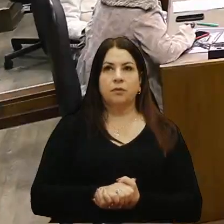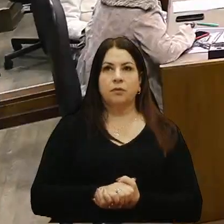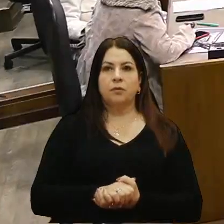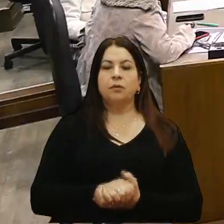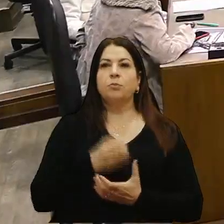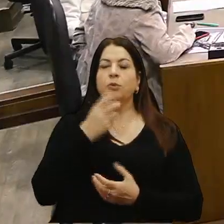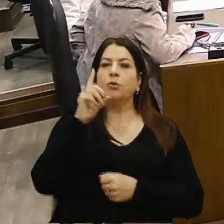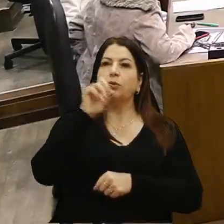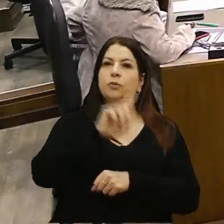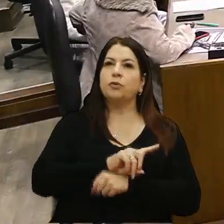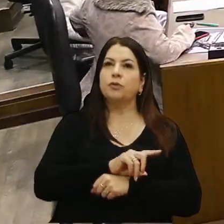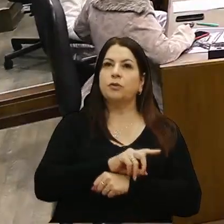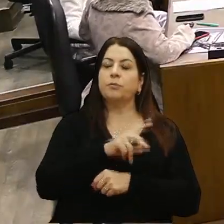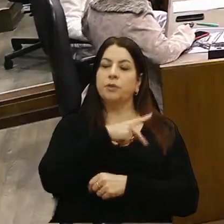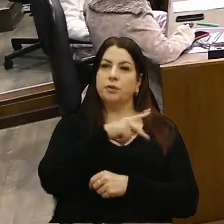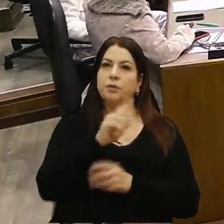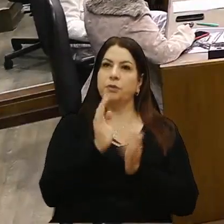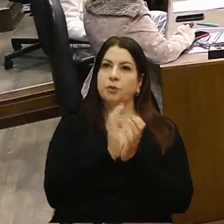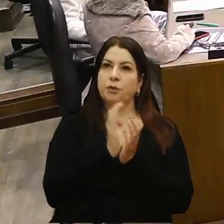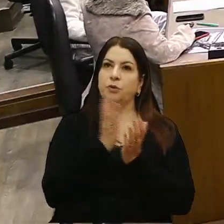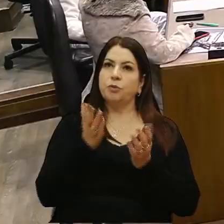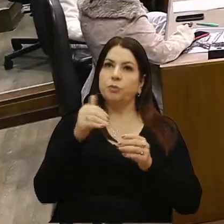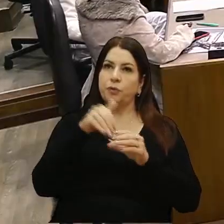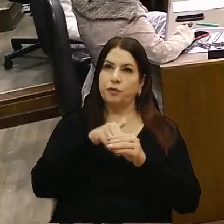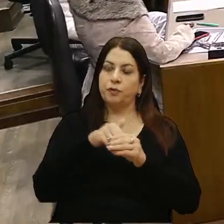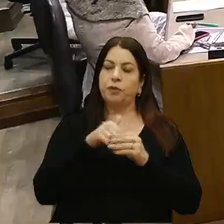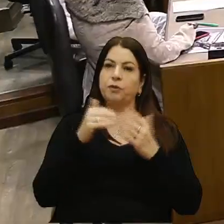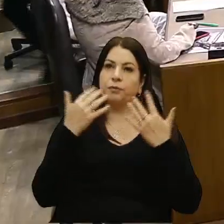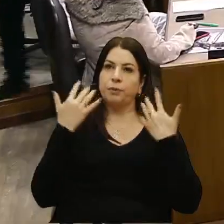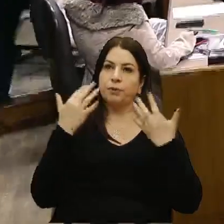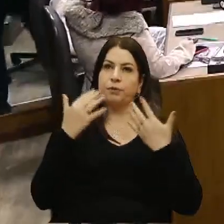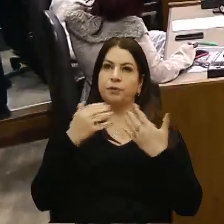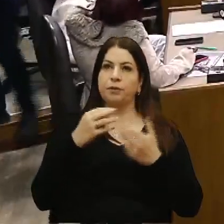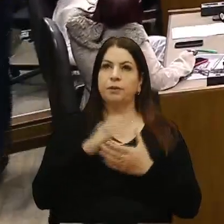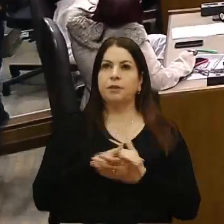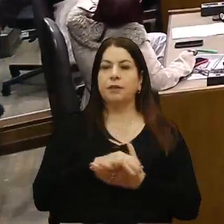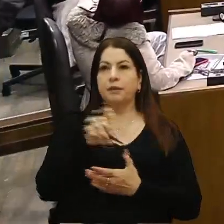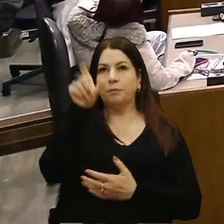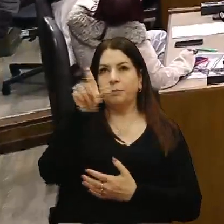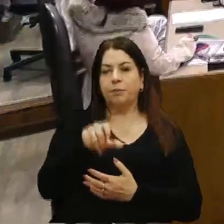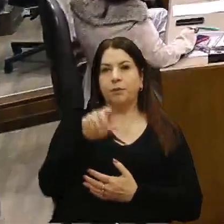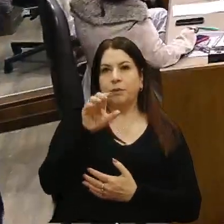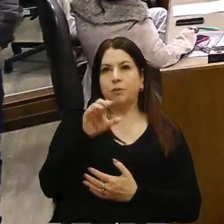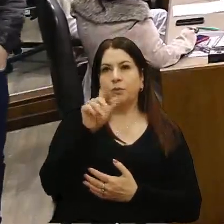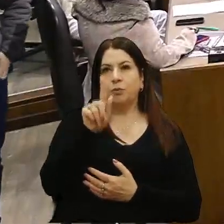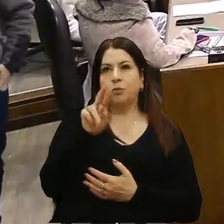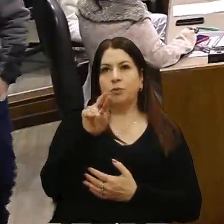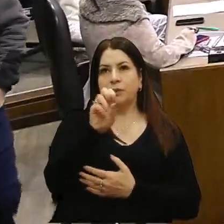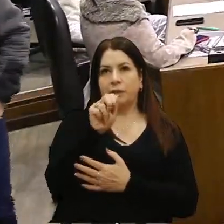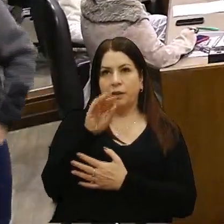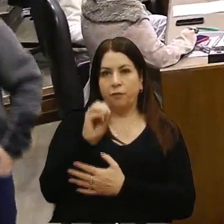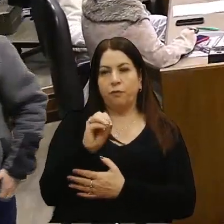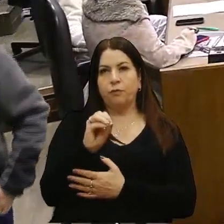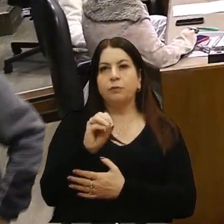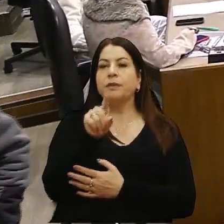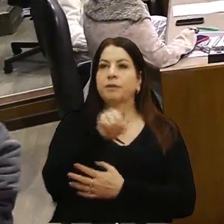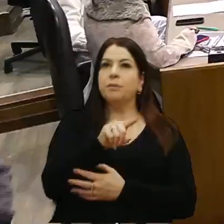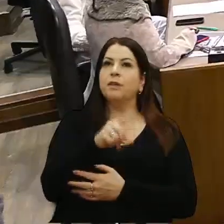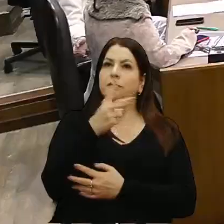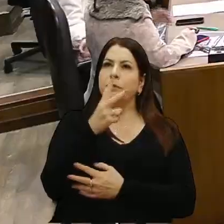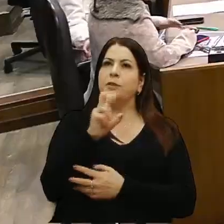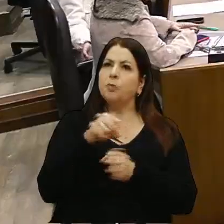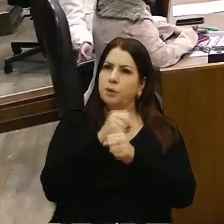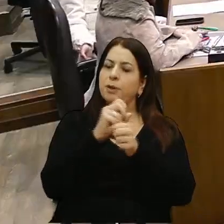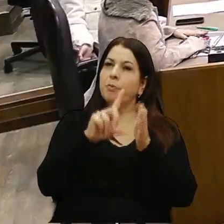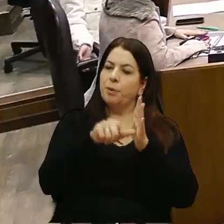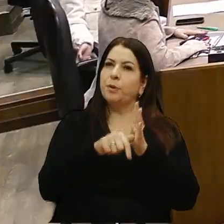Bom dia, presidente, colegas. Hoje meu voto de congratulação vai ao caxiense Gustavo Bonato, Gustavão, que depois de 25